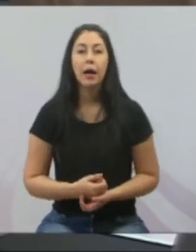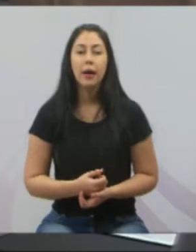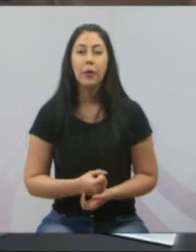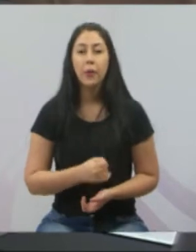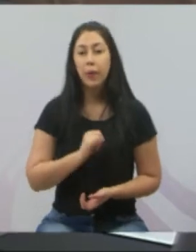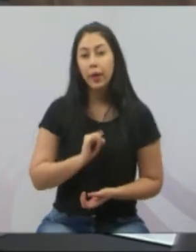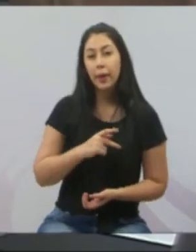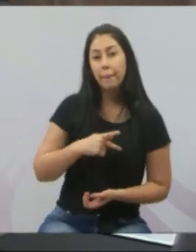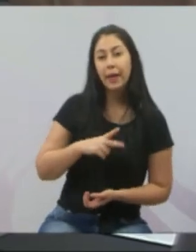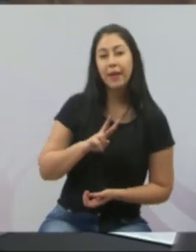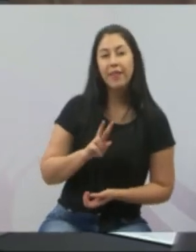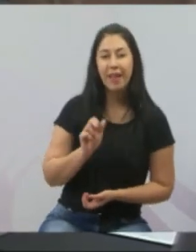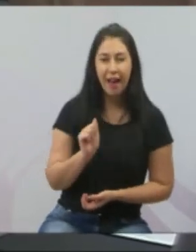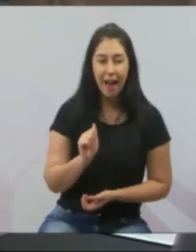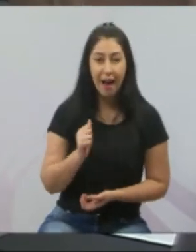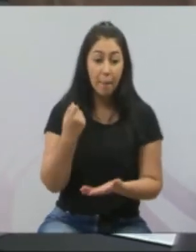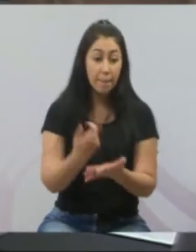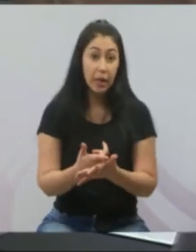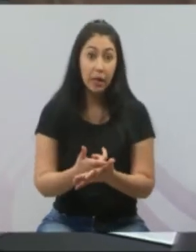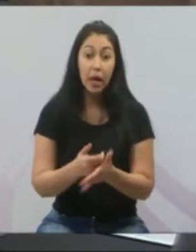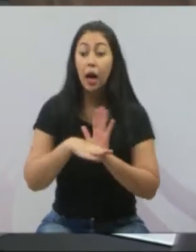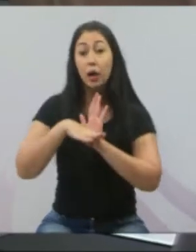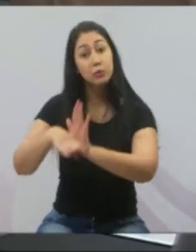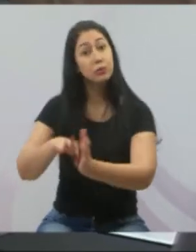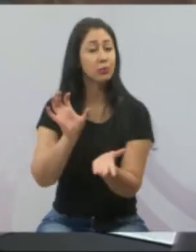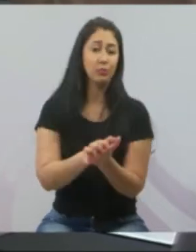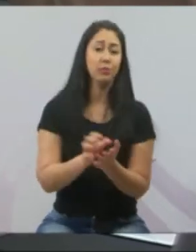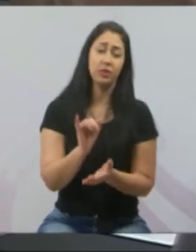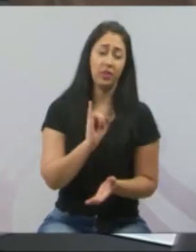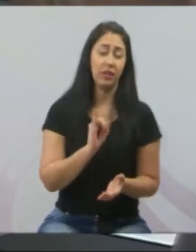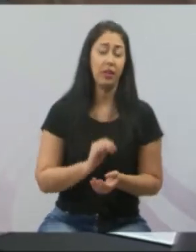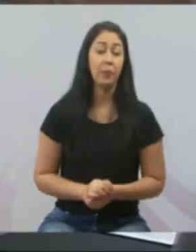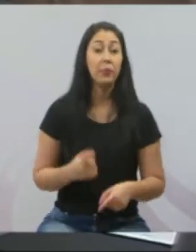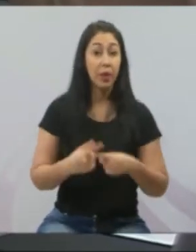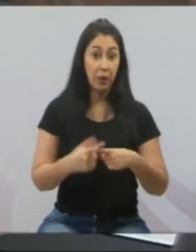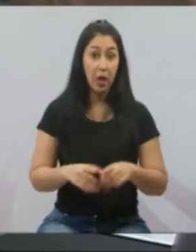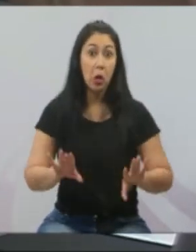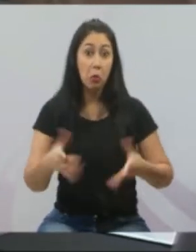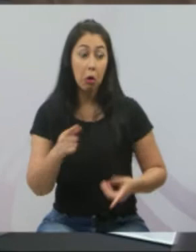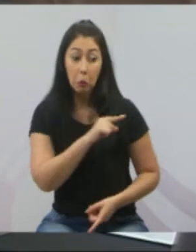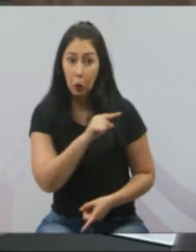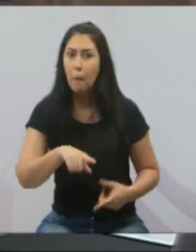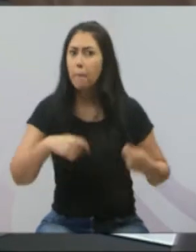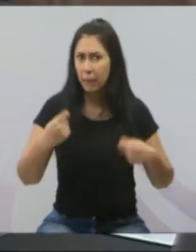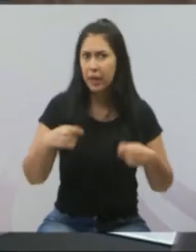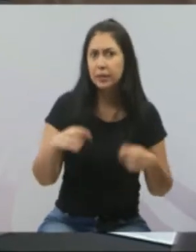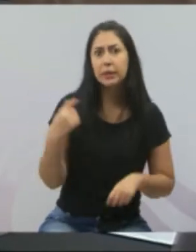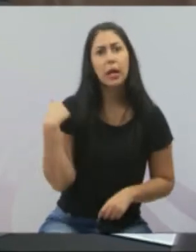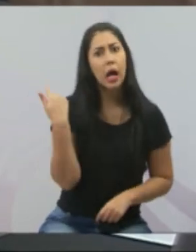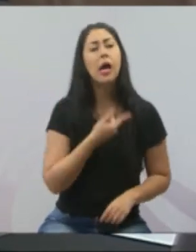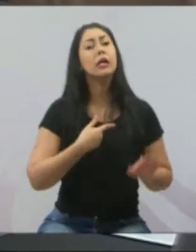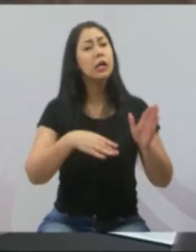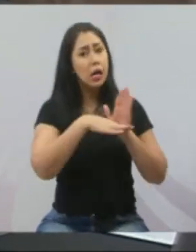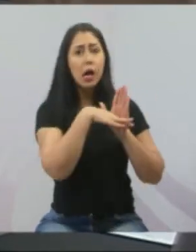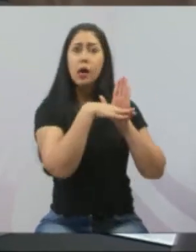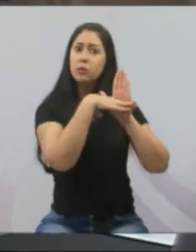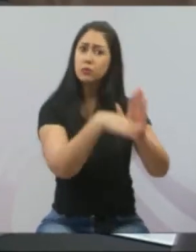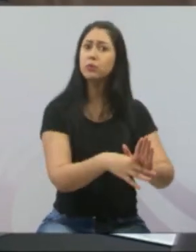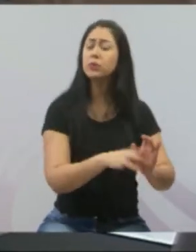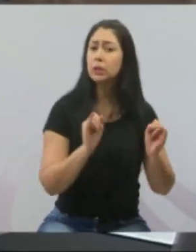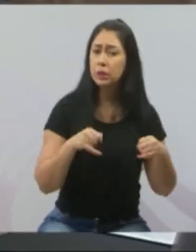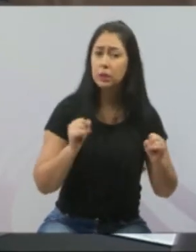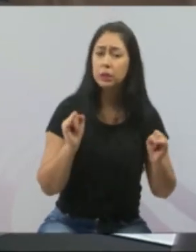governo federal, com o objetivo de aquecer a economia do país, liberasse a segunda parcela do 13º salário aos aposentados, dando um